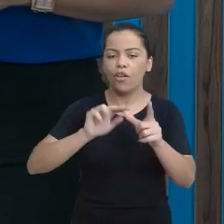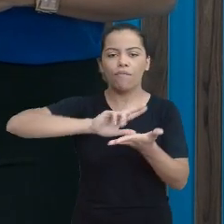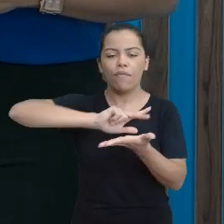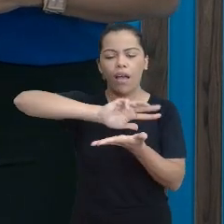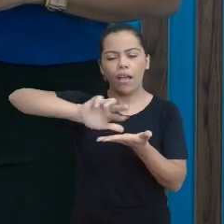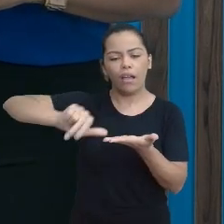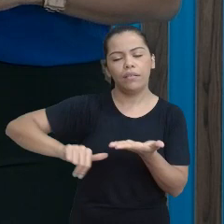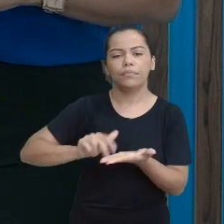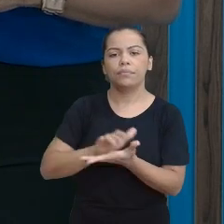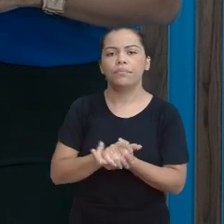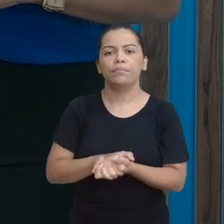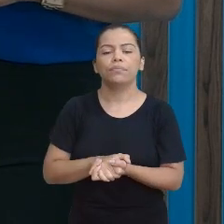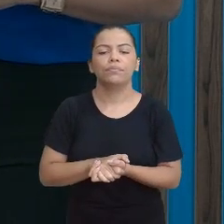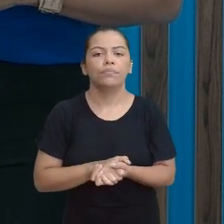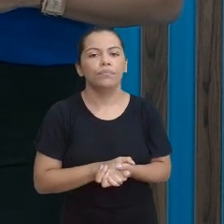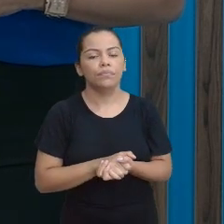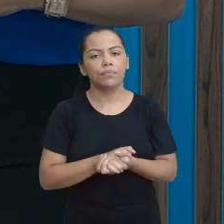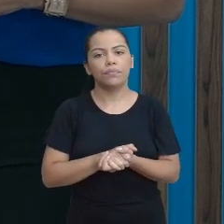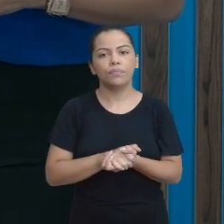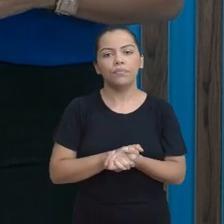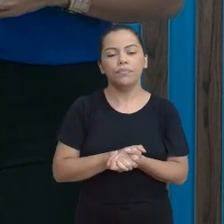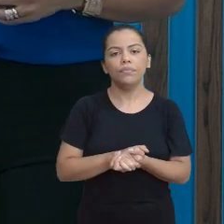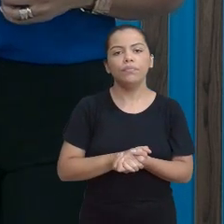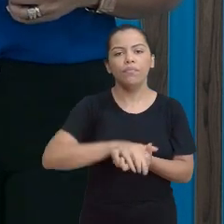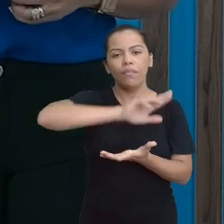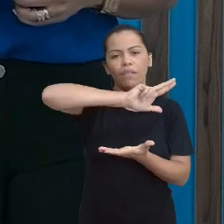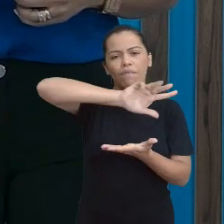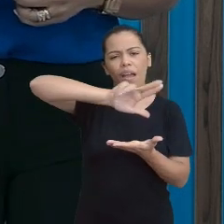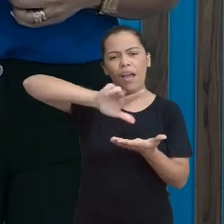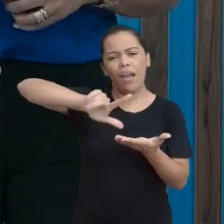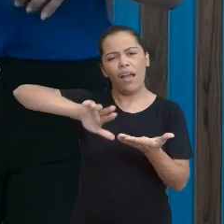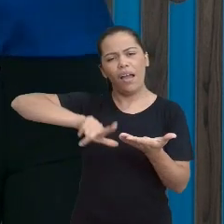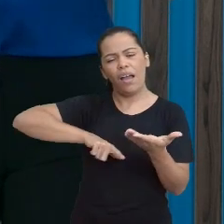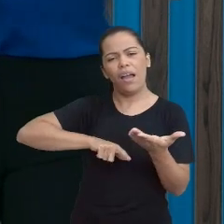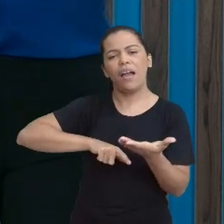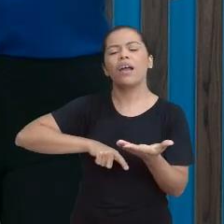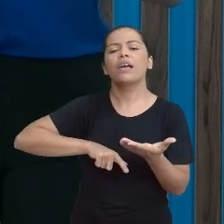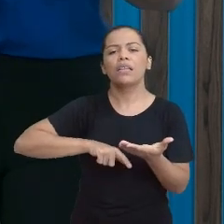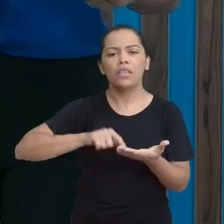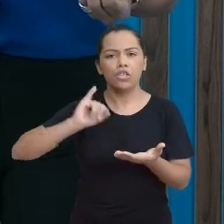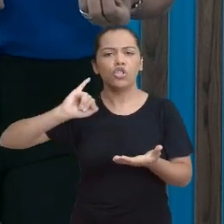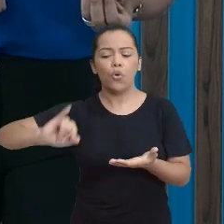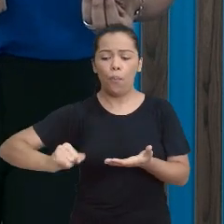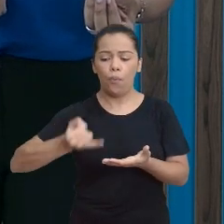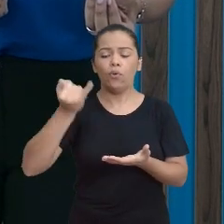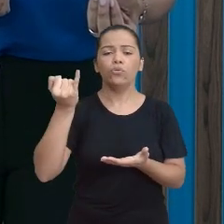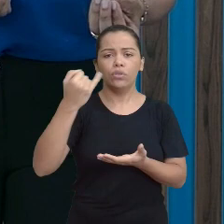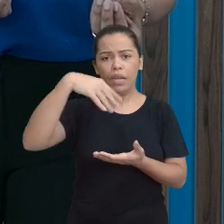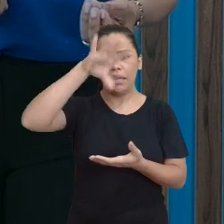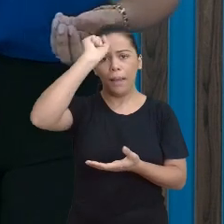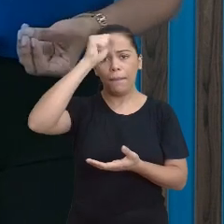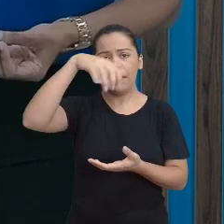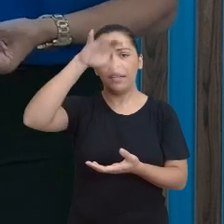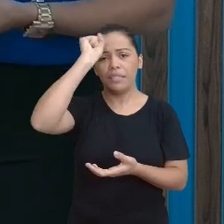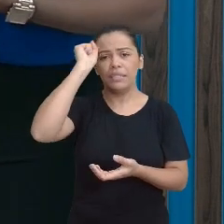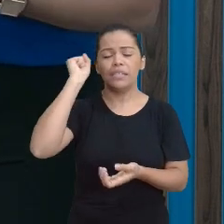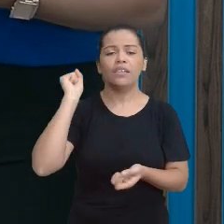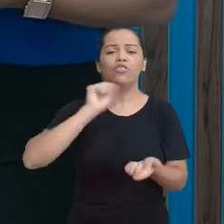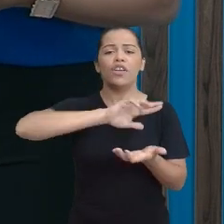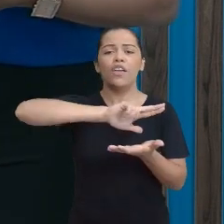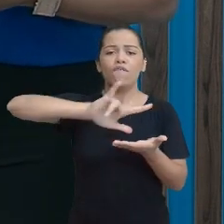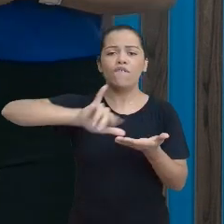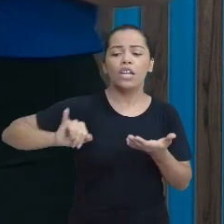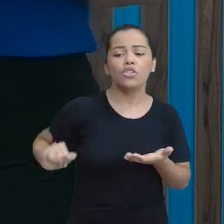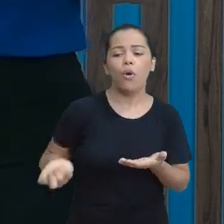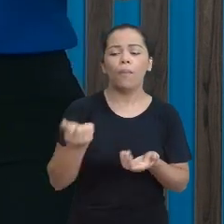tem várias oportunidades de aprendizagem e várias possibilidades de adequação numa atividade